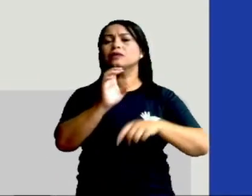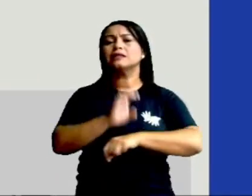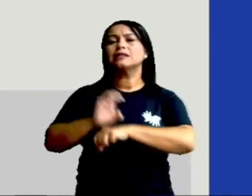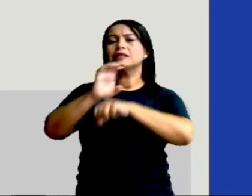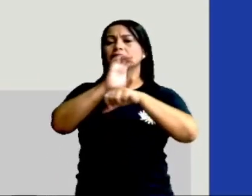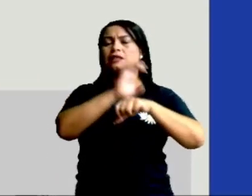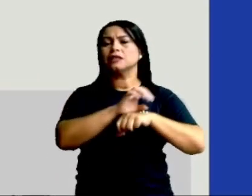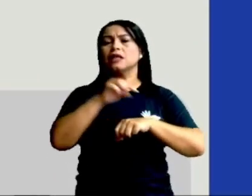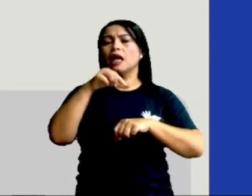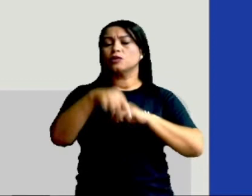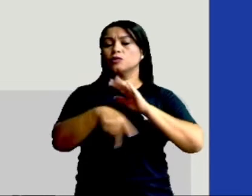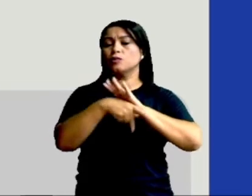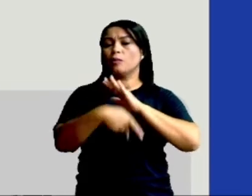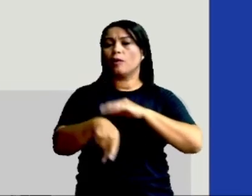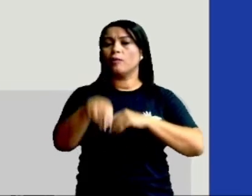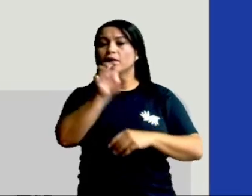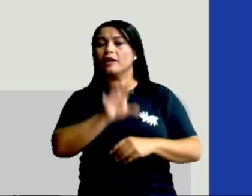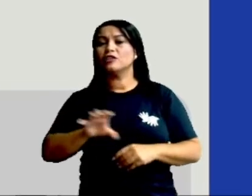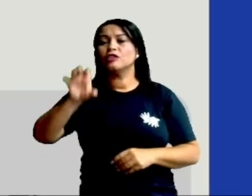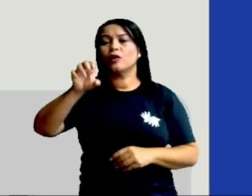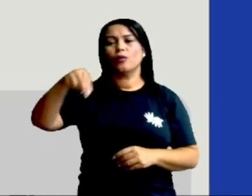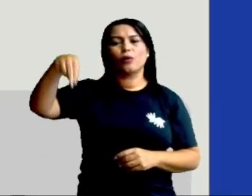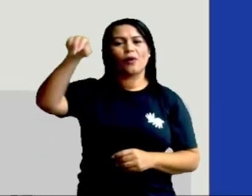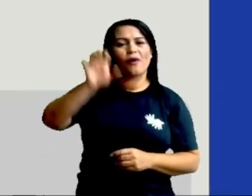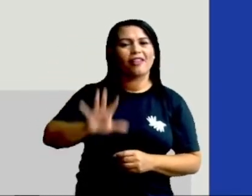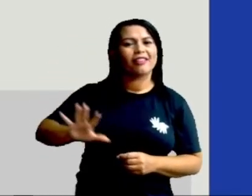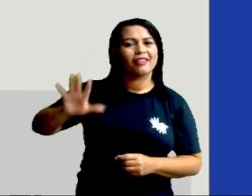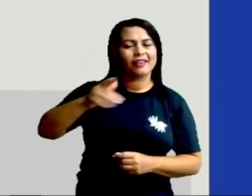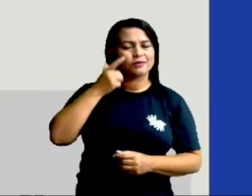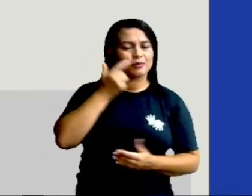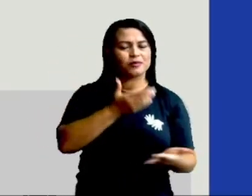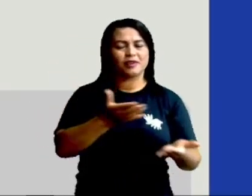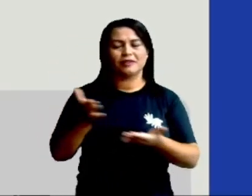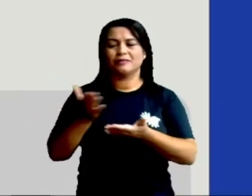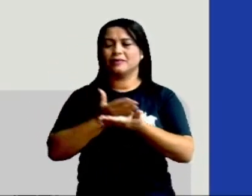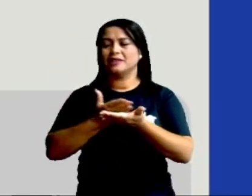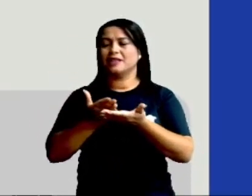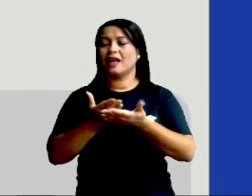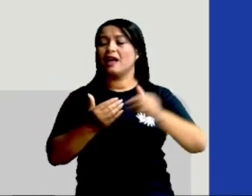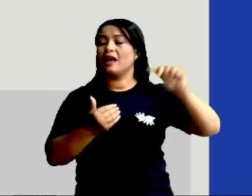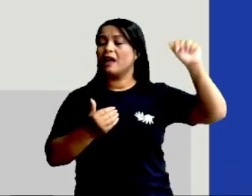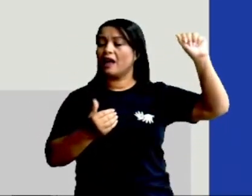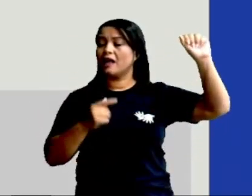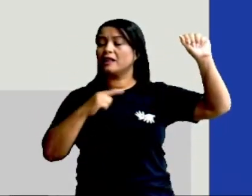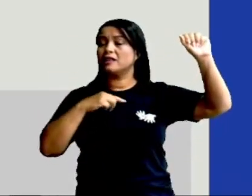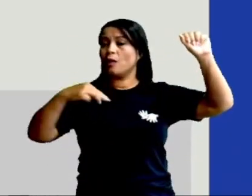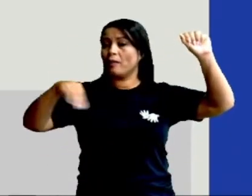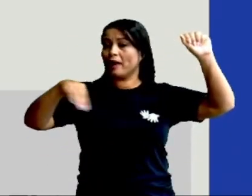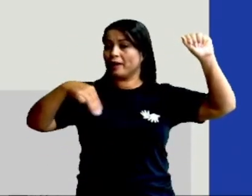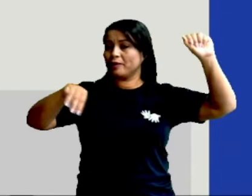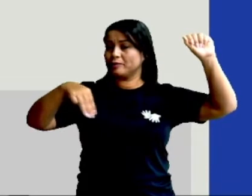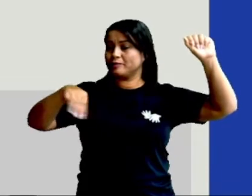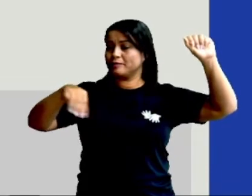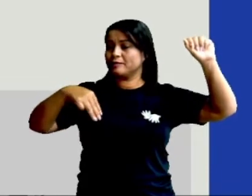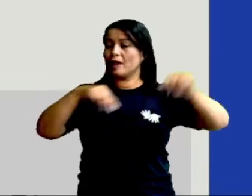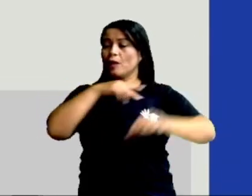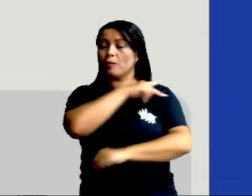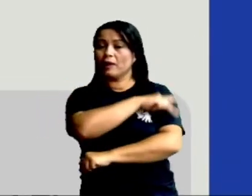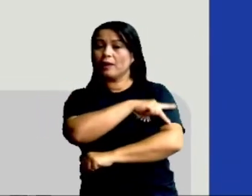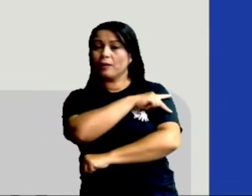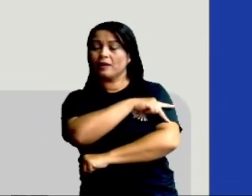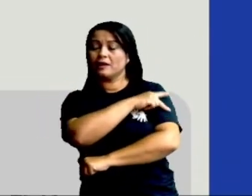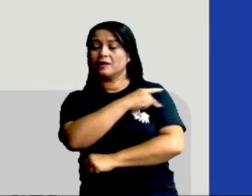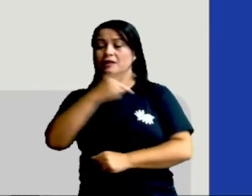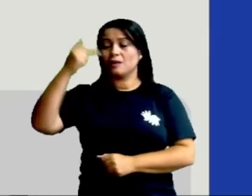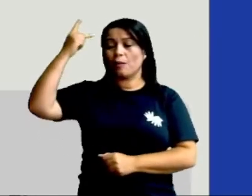estados que fazem parte dessa região Nordeste Então vamos lá letra A diz que é o Maranhão o